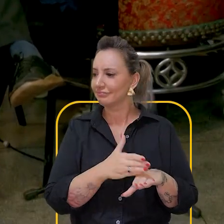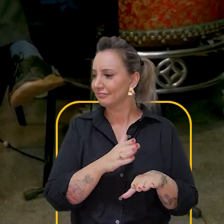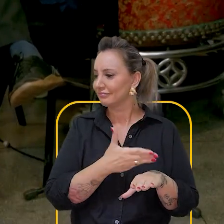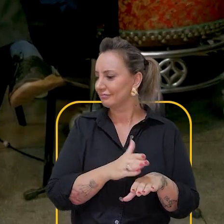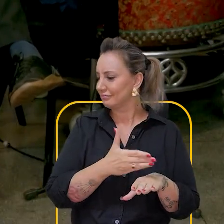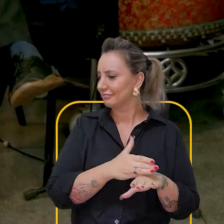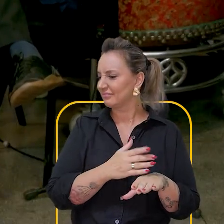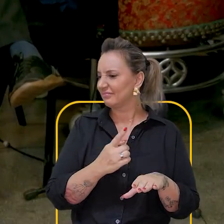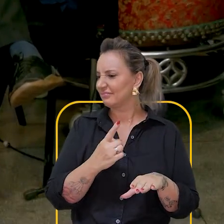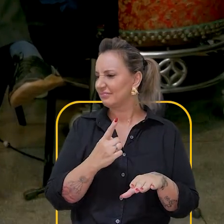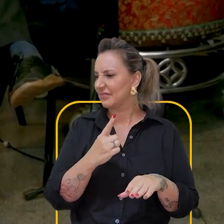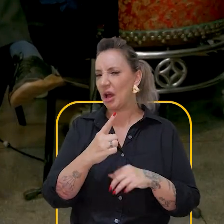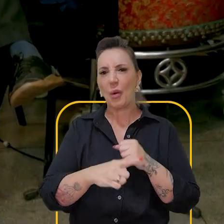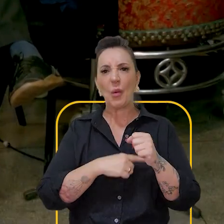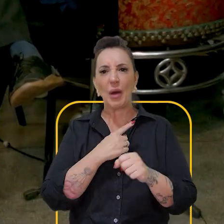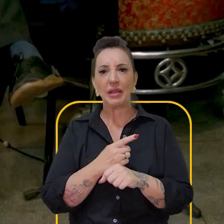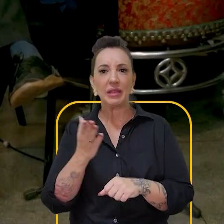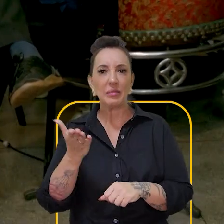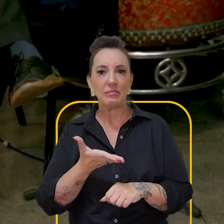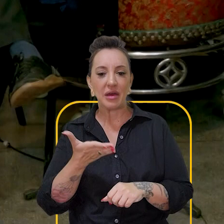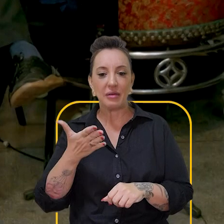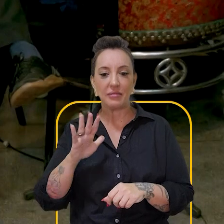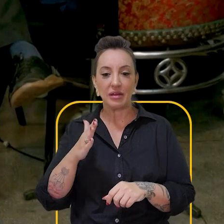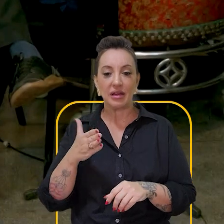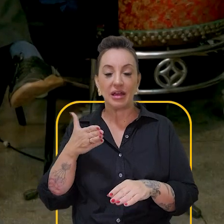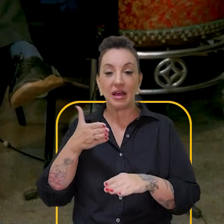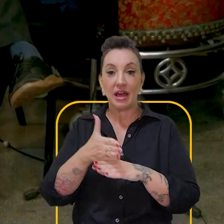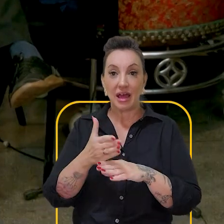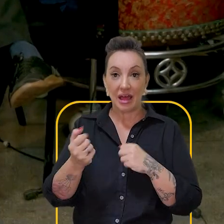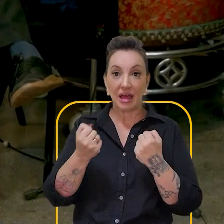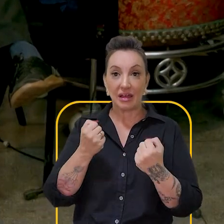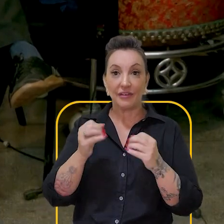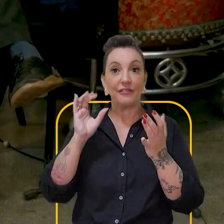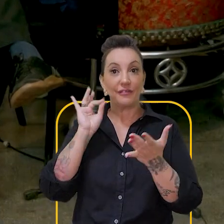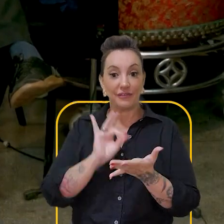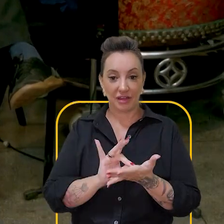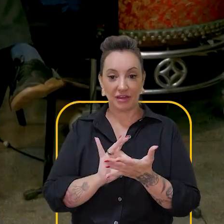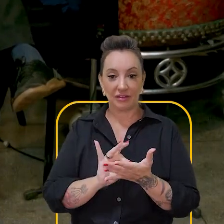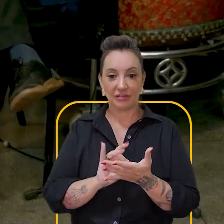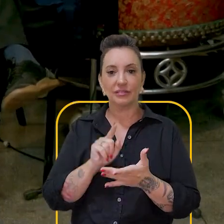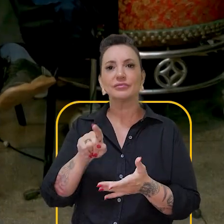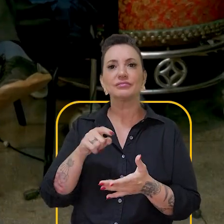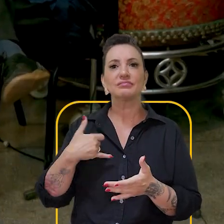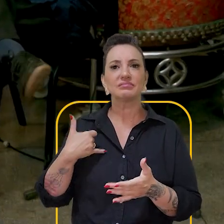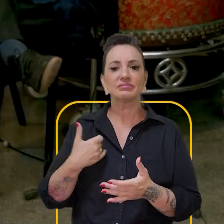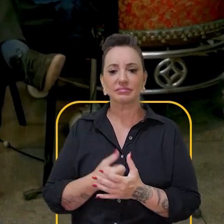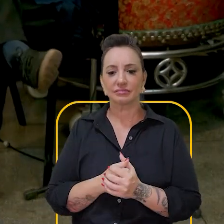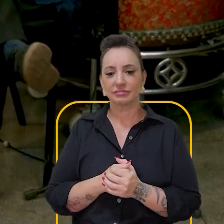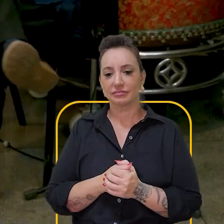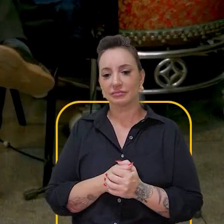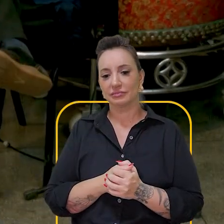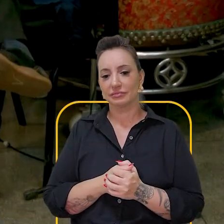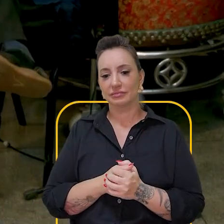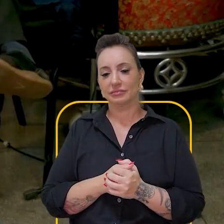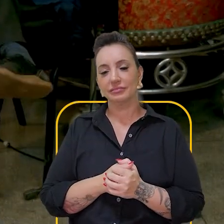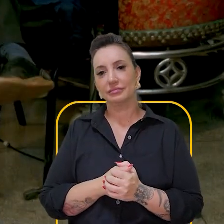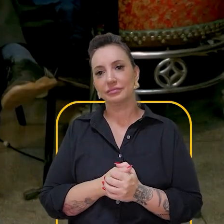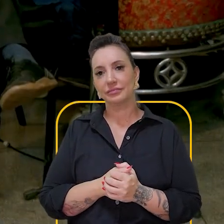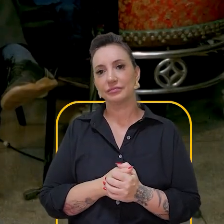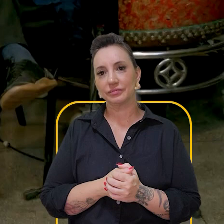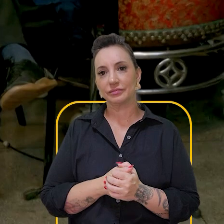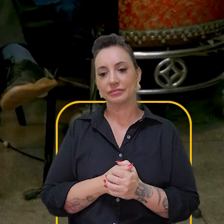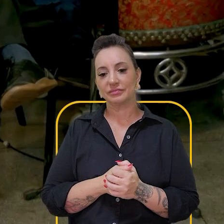senhor tinha você fou 15 anos 15 anos 15 anos e aí o que que ele tinha de